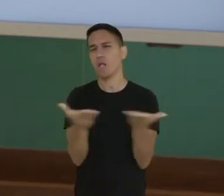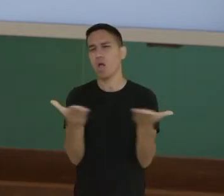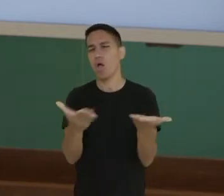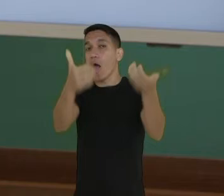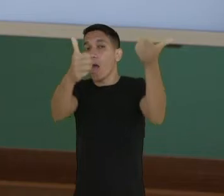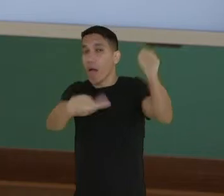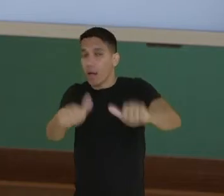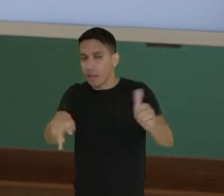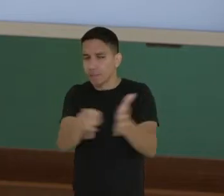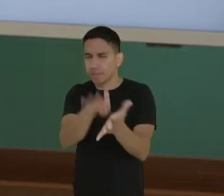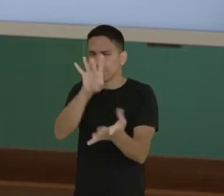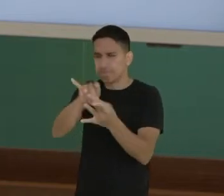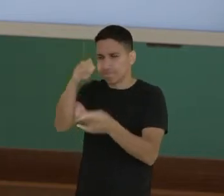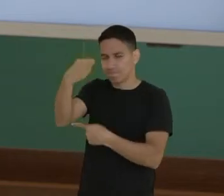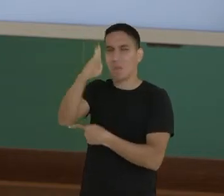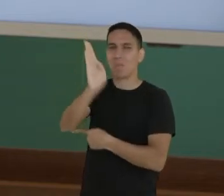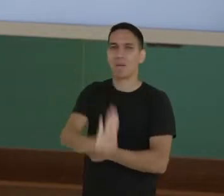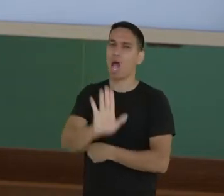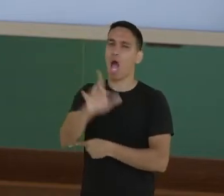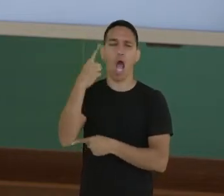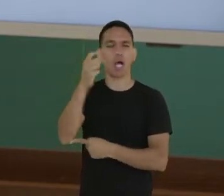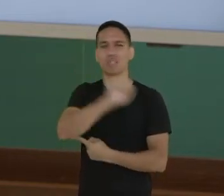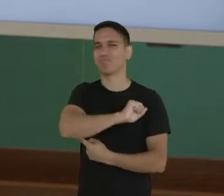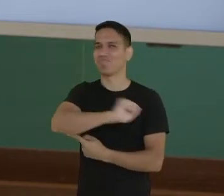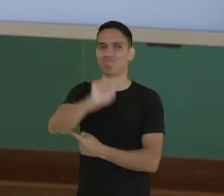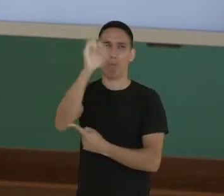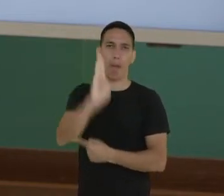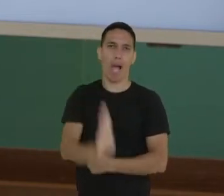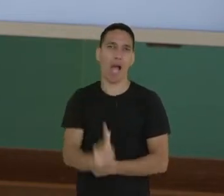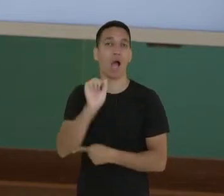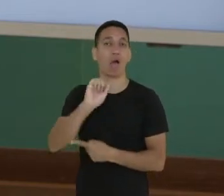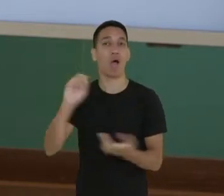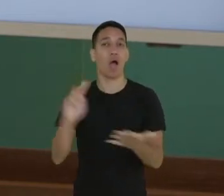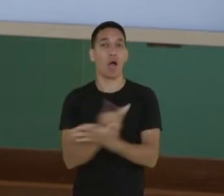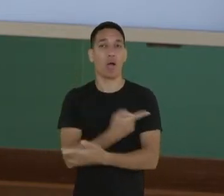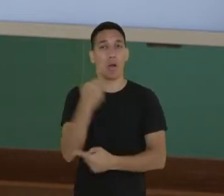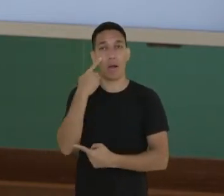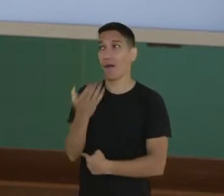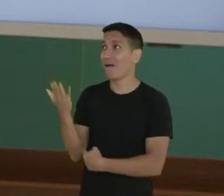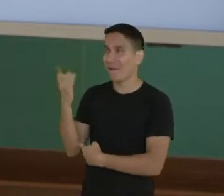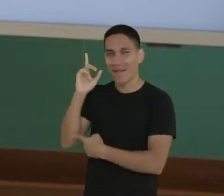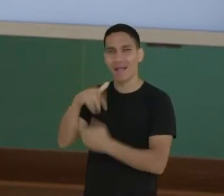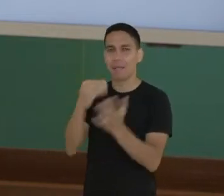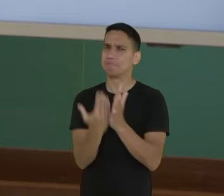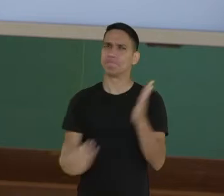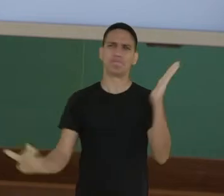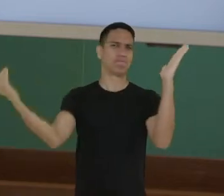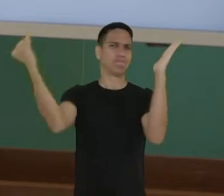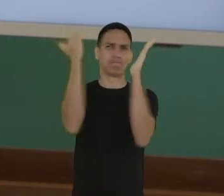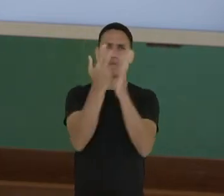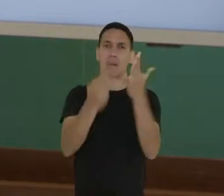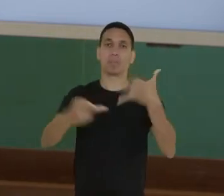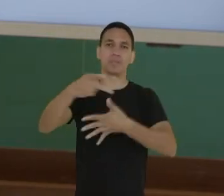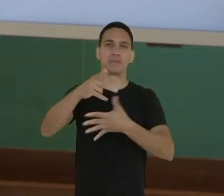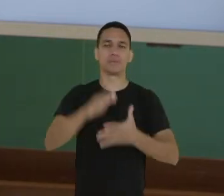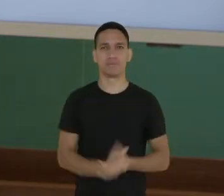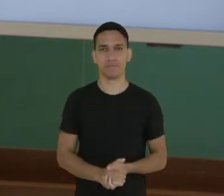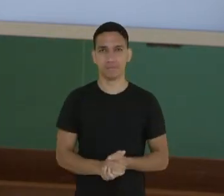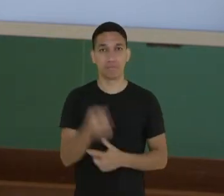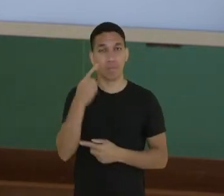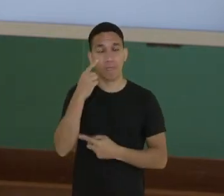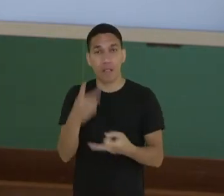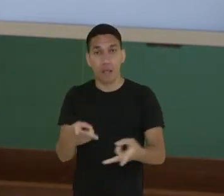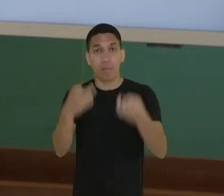a brasileira. Cara, a brasileira é show de bola. A brasileira é aquela que comanda todo o esquema aqui. Perceba